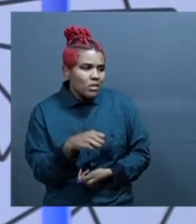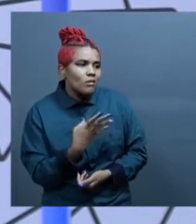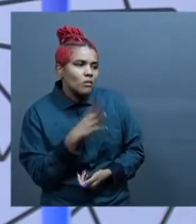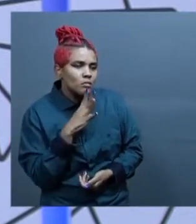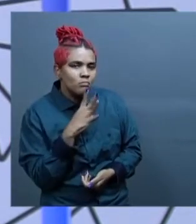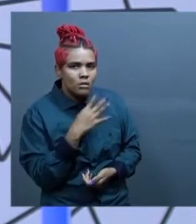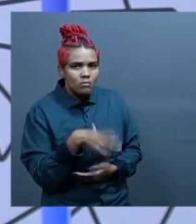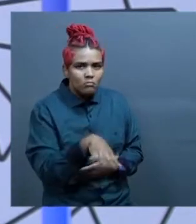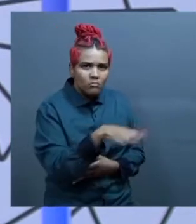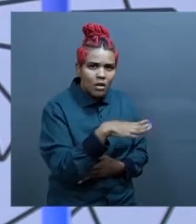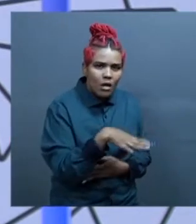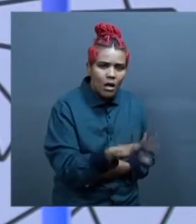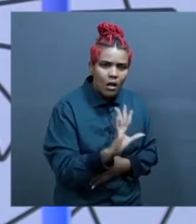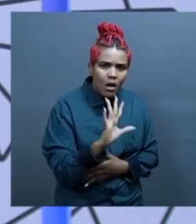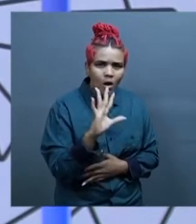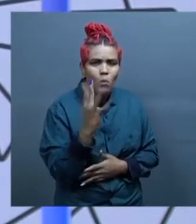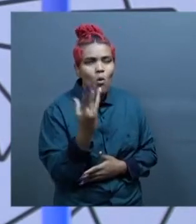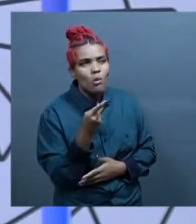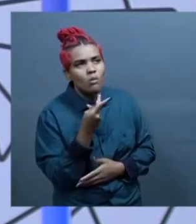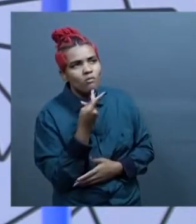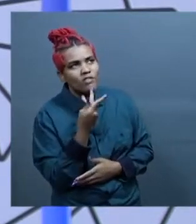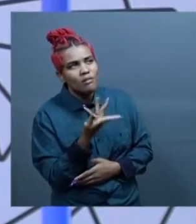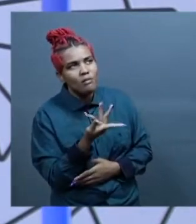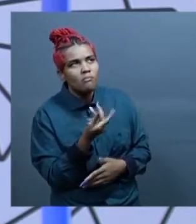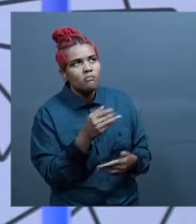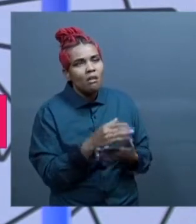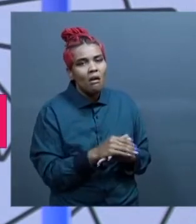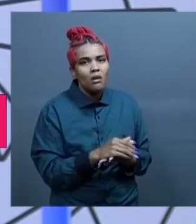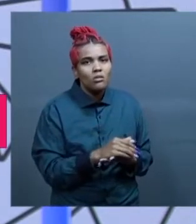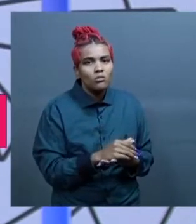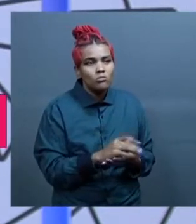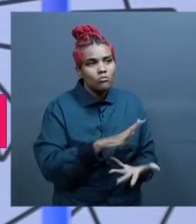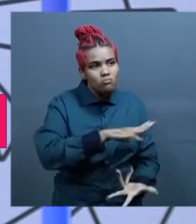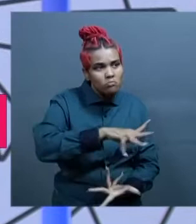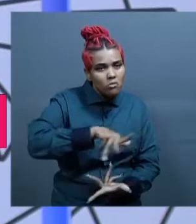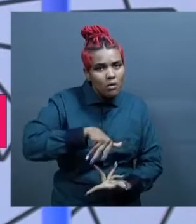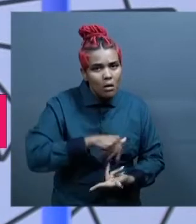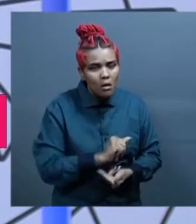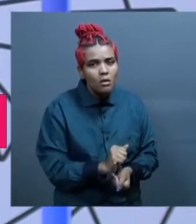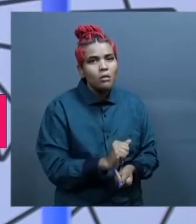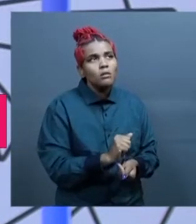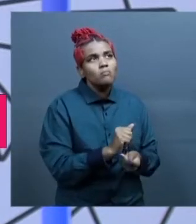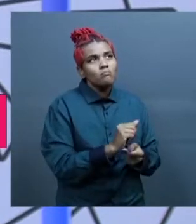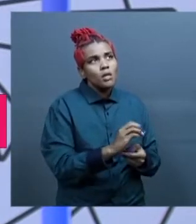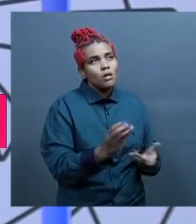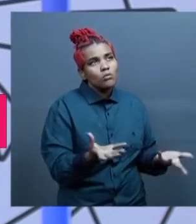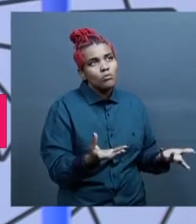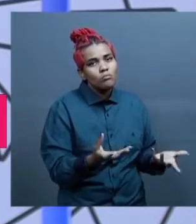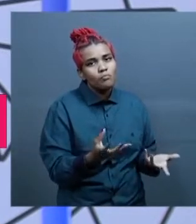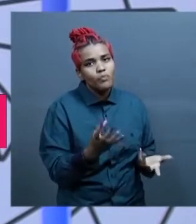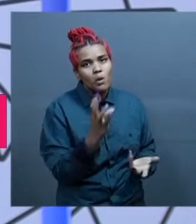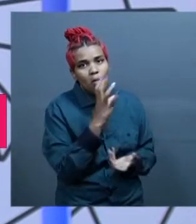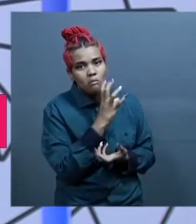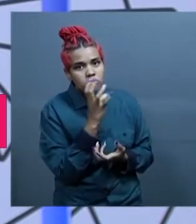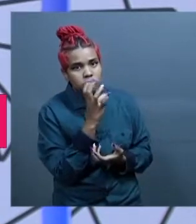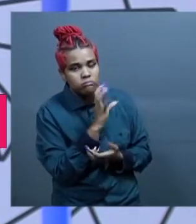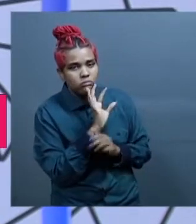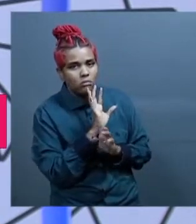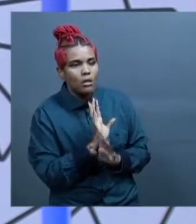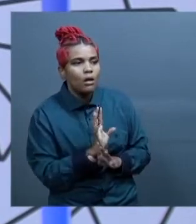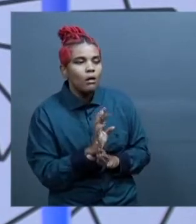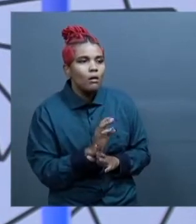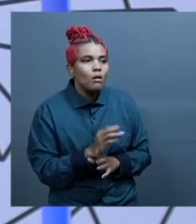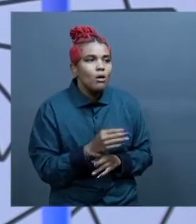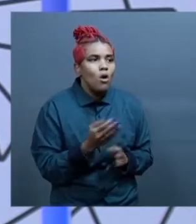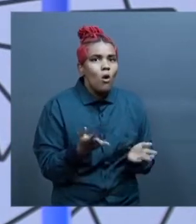neco discutir a questão do aquecimento global existe muito nesse conhecimento e produzir praticamente em todo o mundo hoje traduzidos